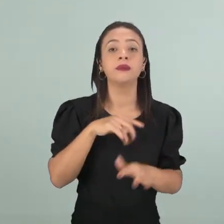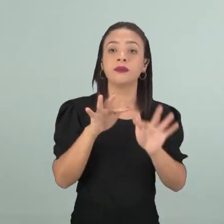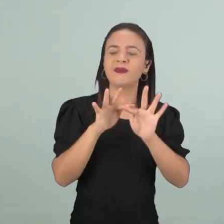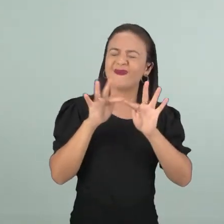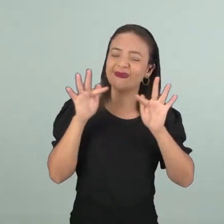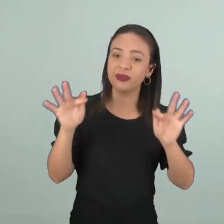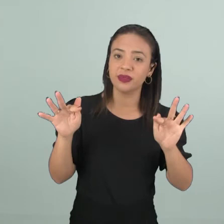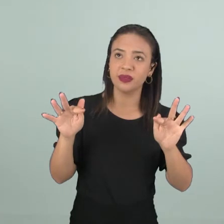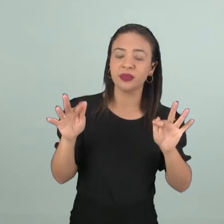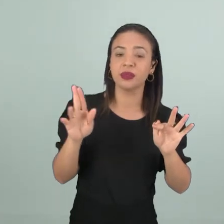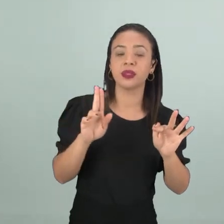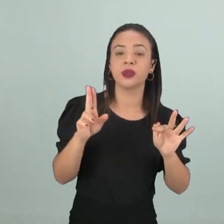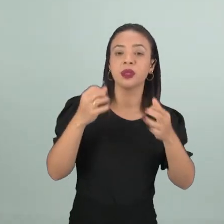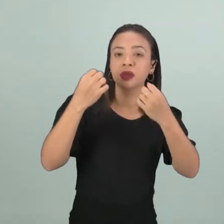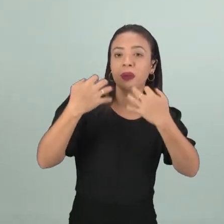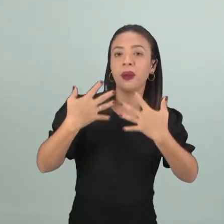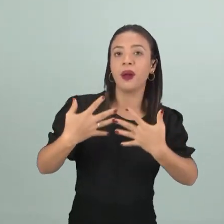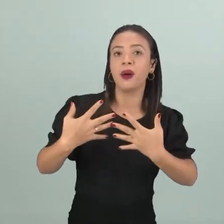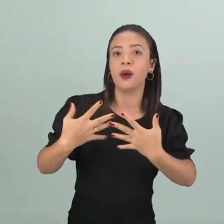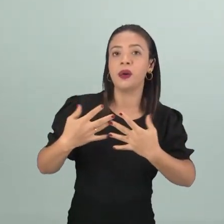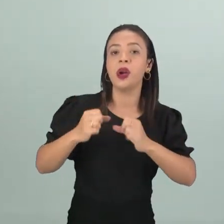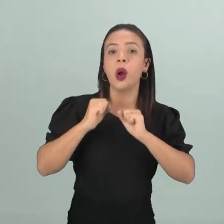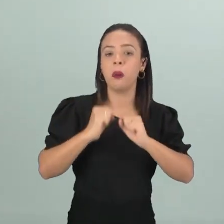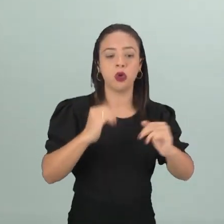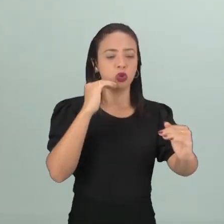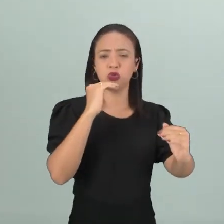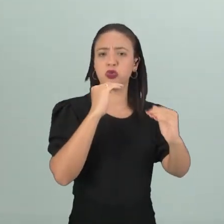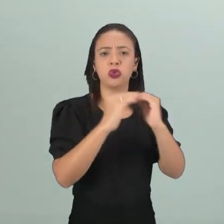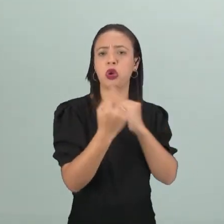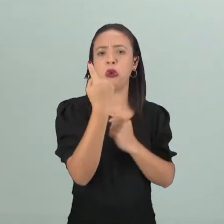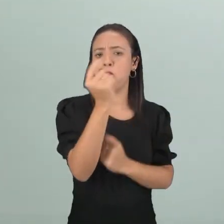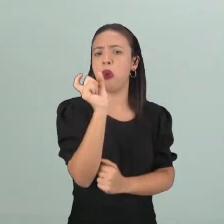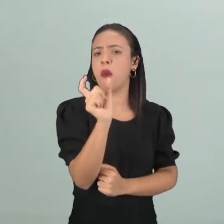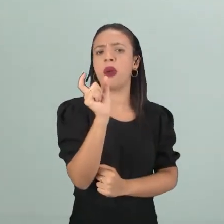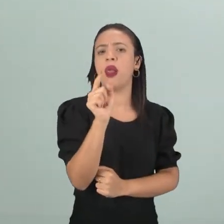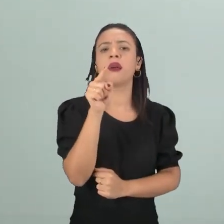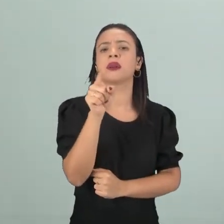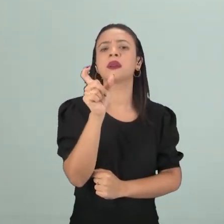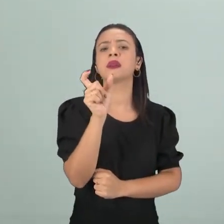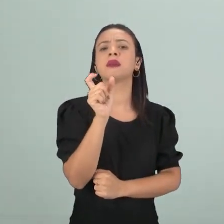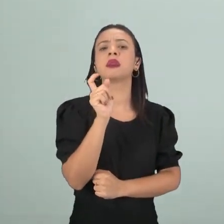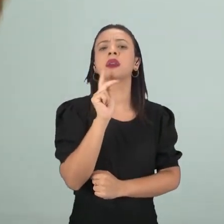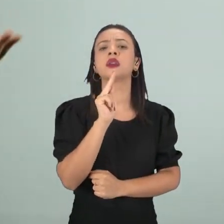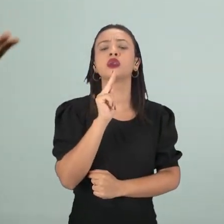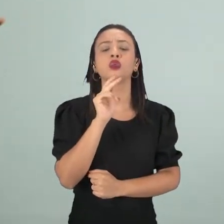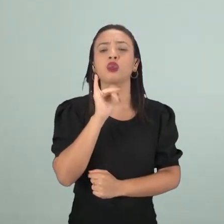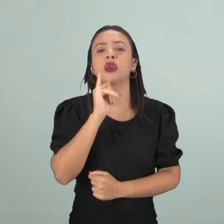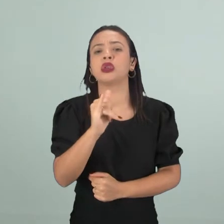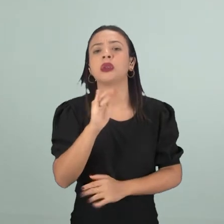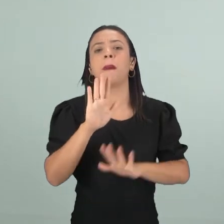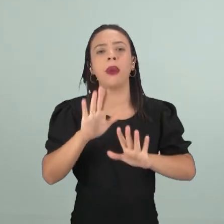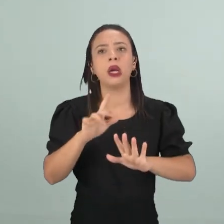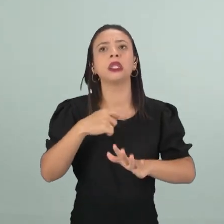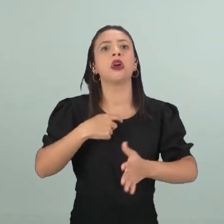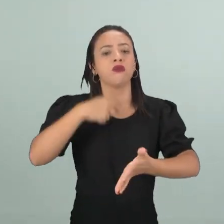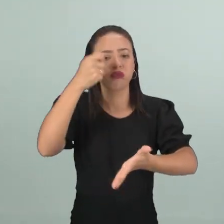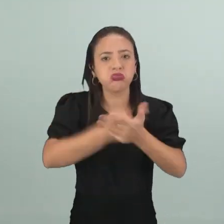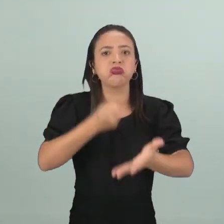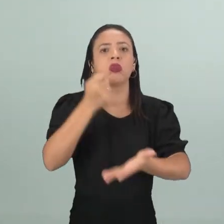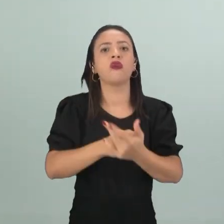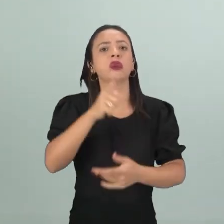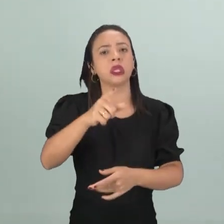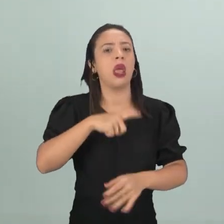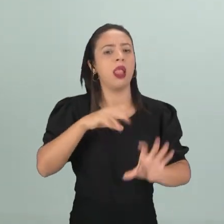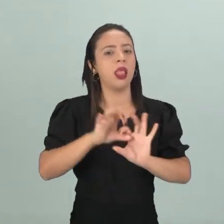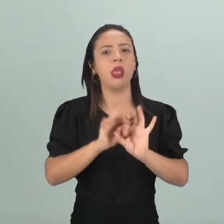é associada a ele que diz que posso não concordar com uma palavra do que dizes, mas defenderei até a morte o direito de dizê-la, que